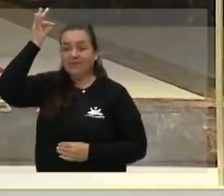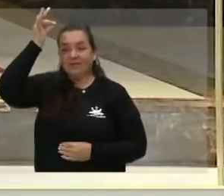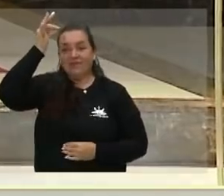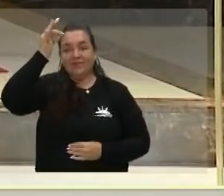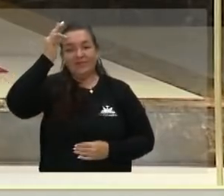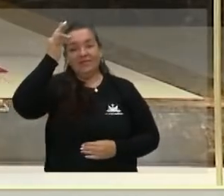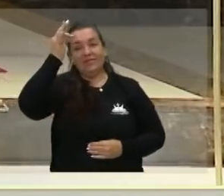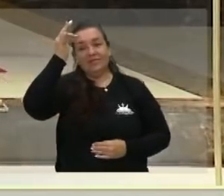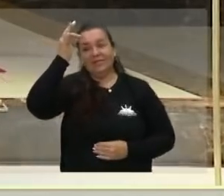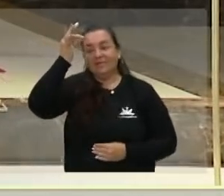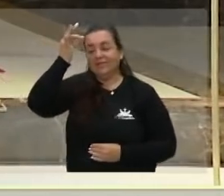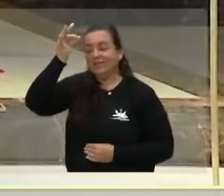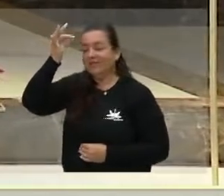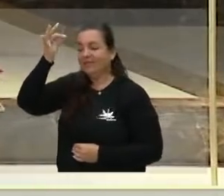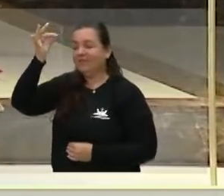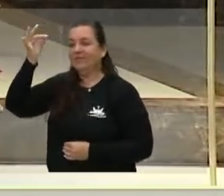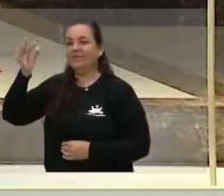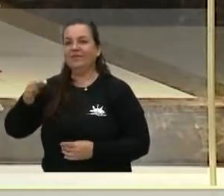e